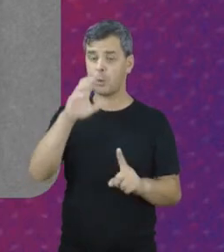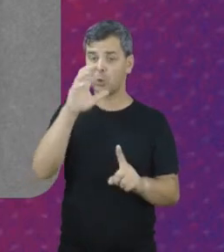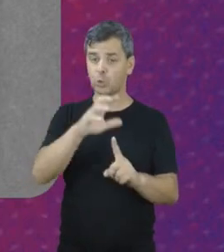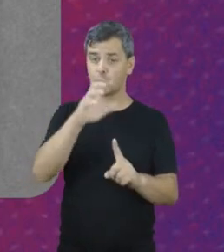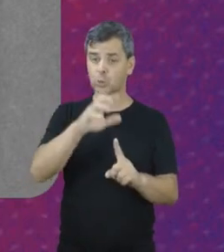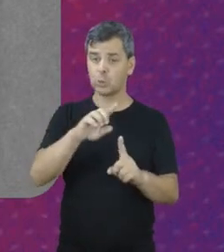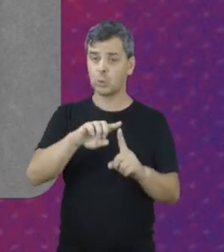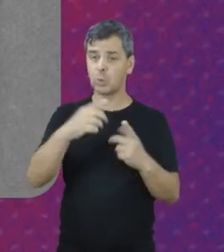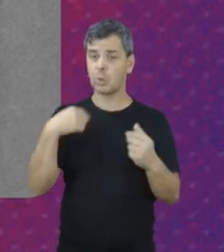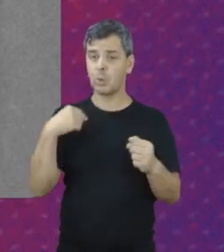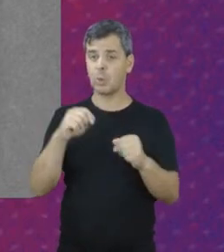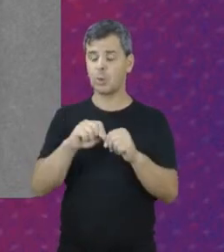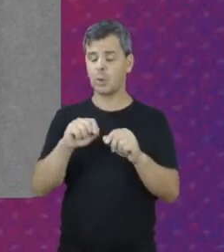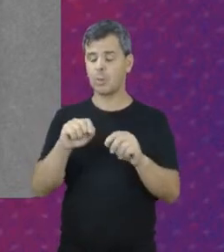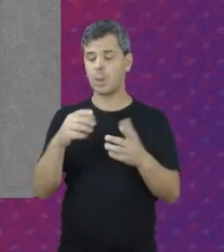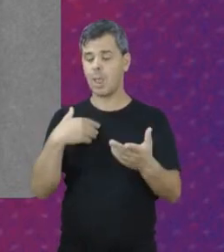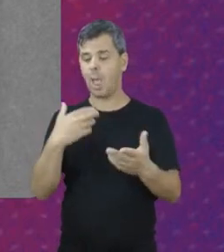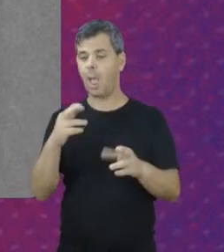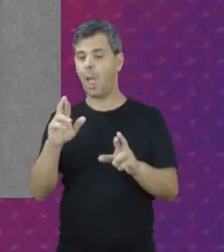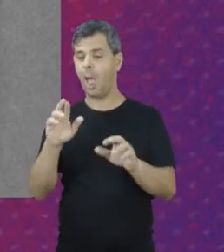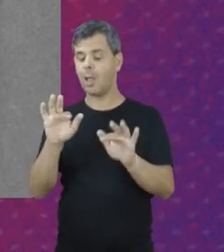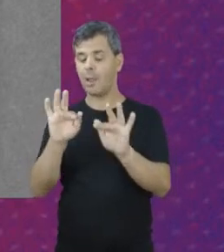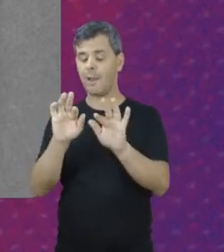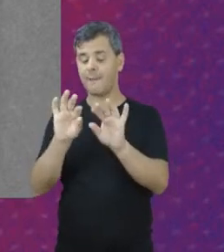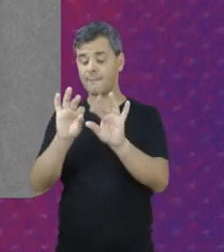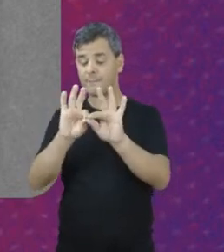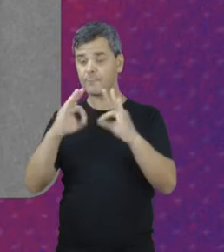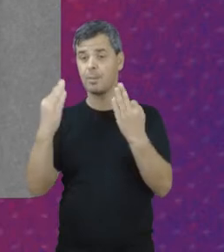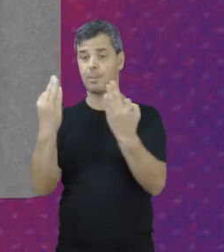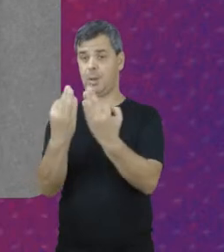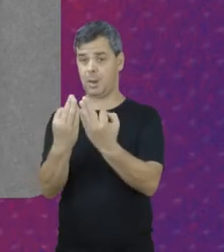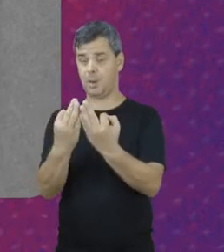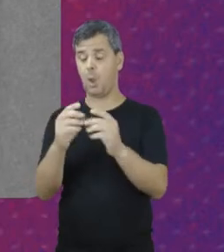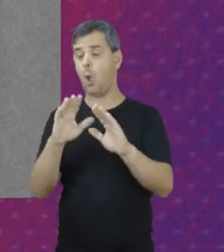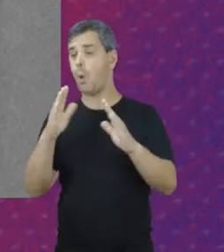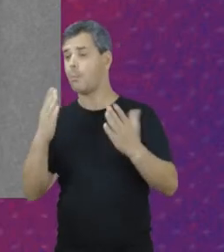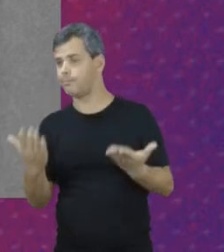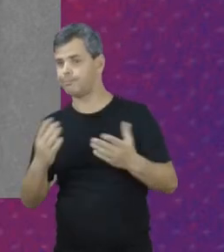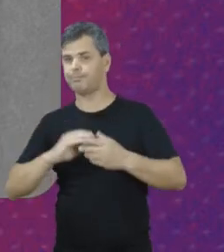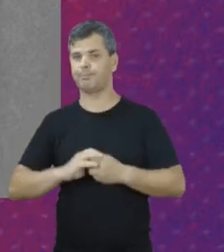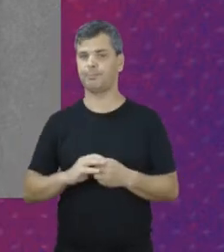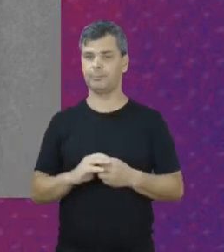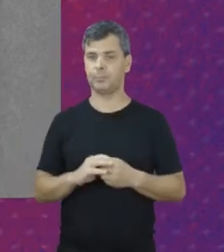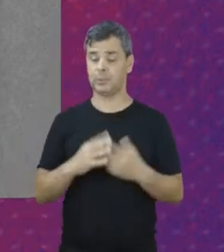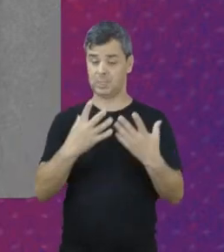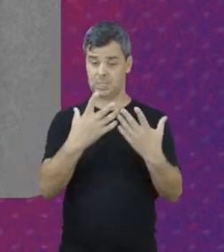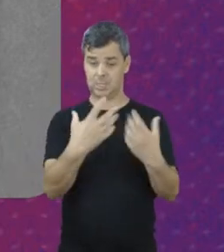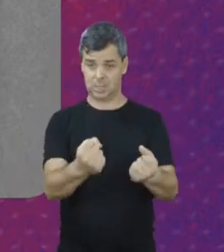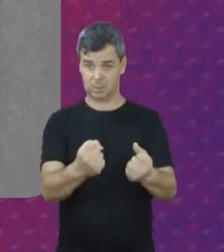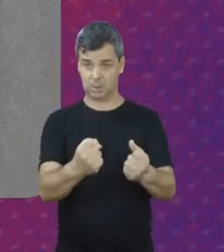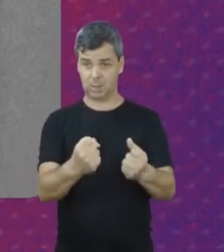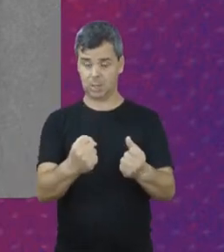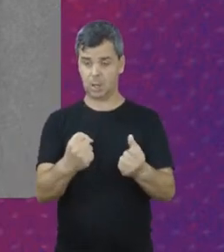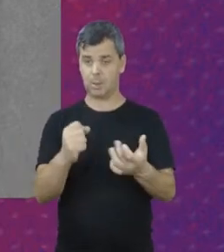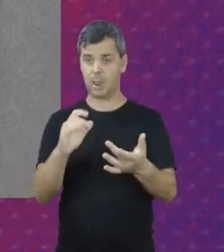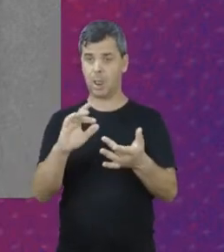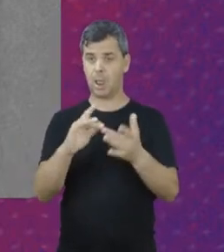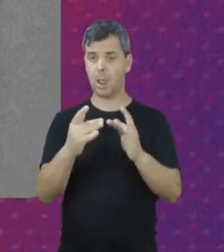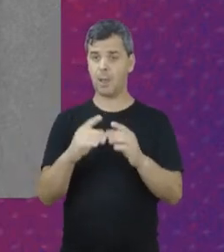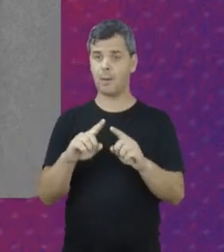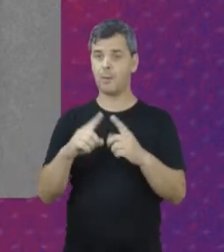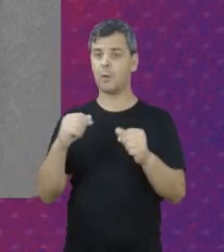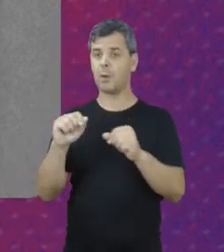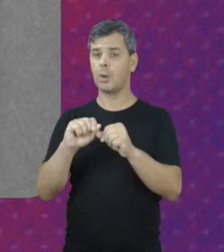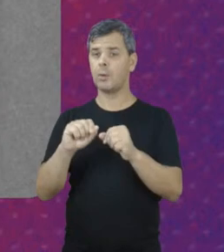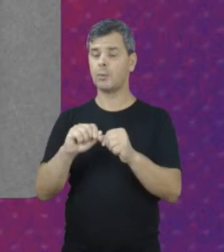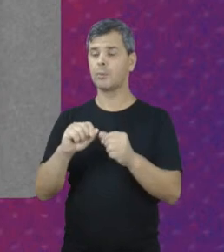sistema de parentesco do sistema ocupacional. Ou seja, de permitir a ligação do sistema apenas